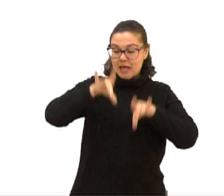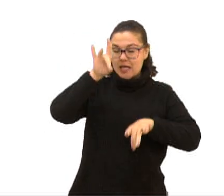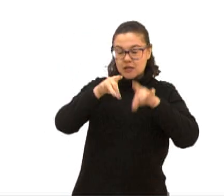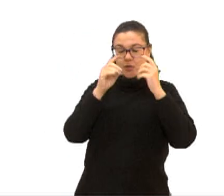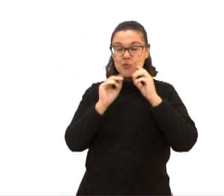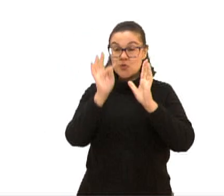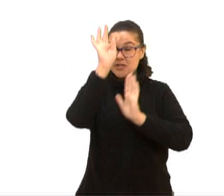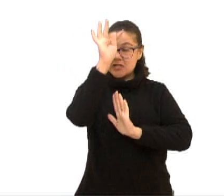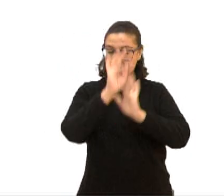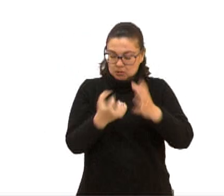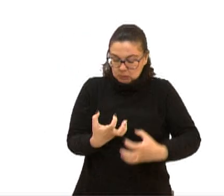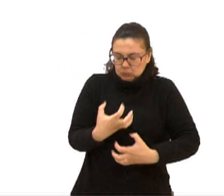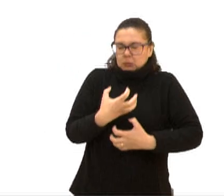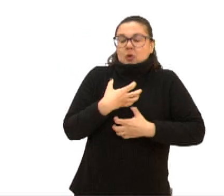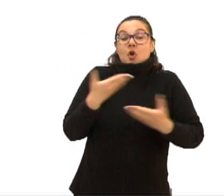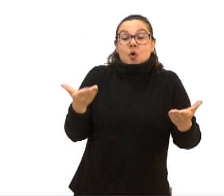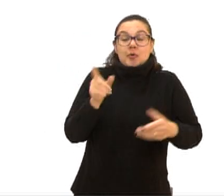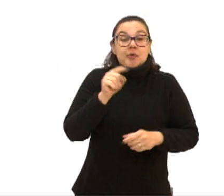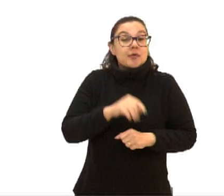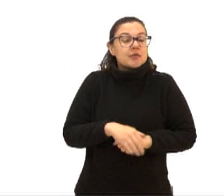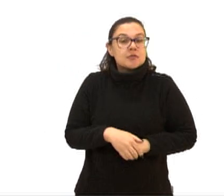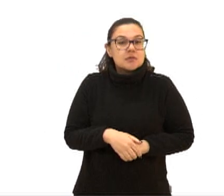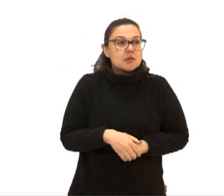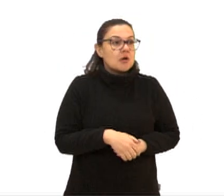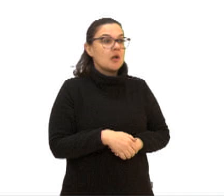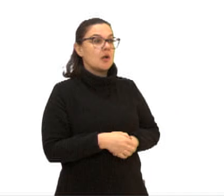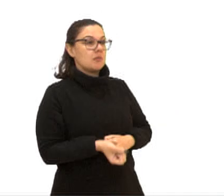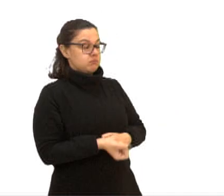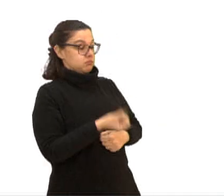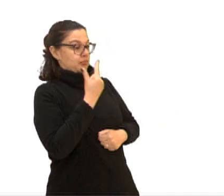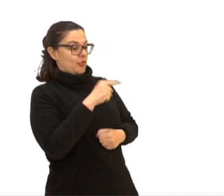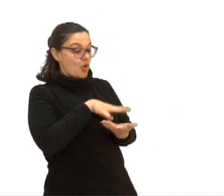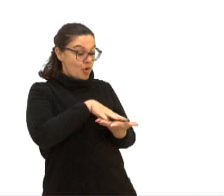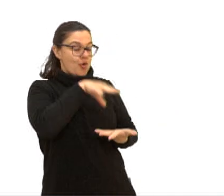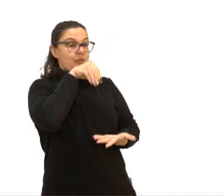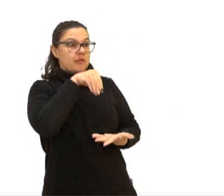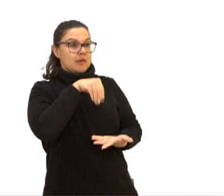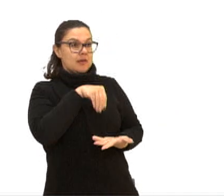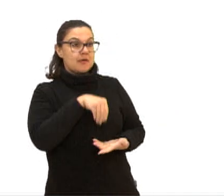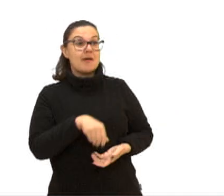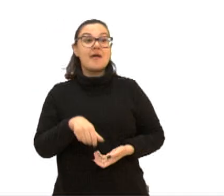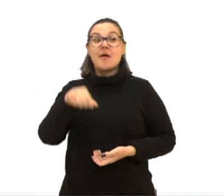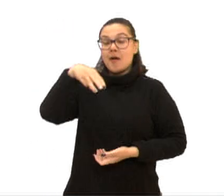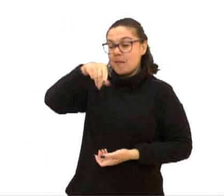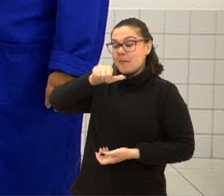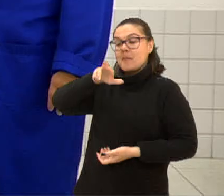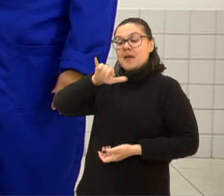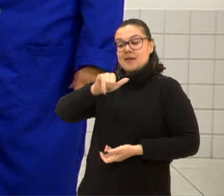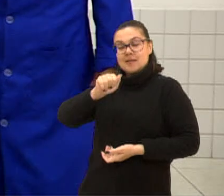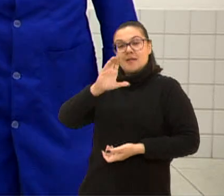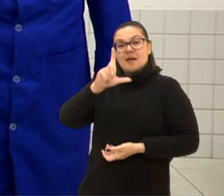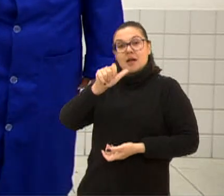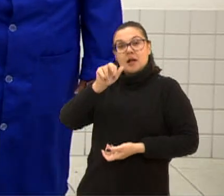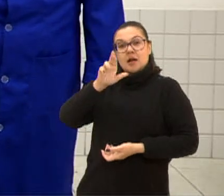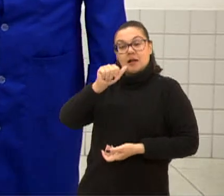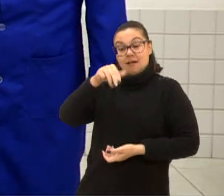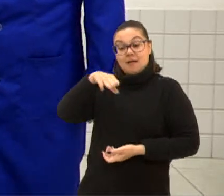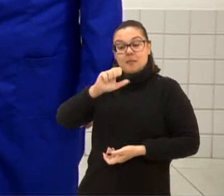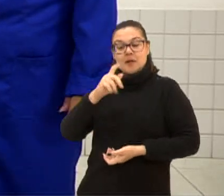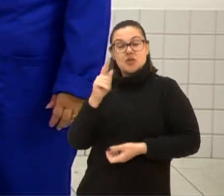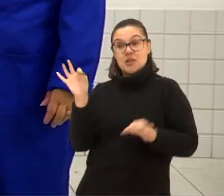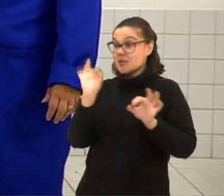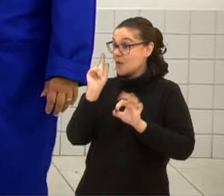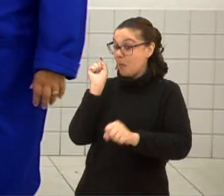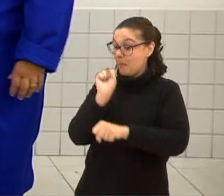O texto dramático de hoje é... Pluft, o Fantasminha. De Maria Clara Machado. Não